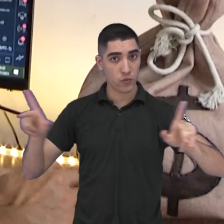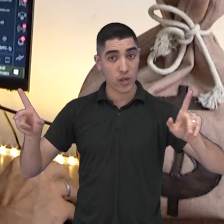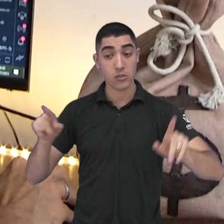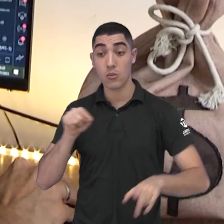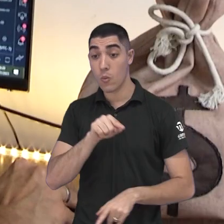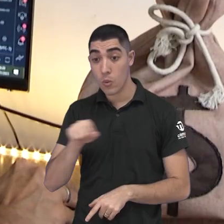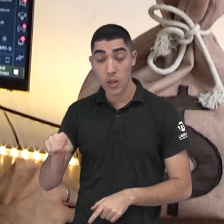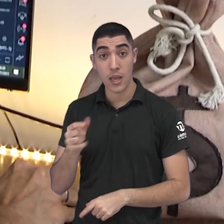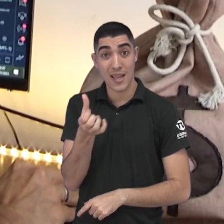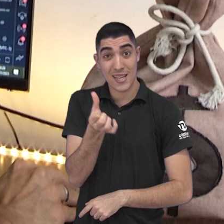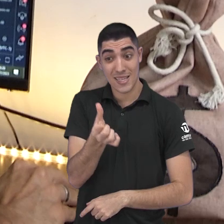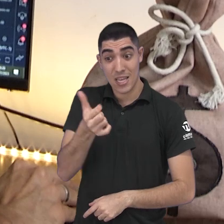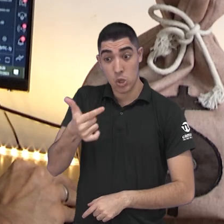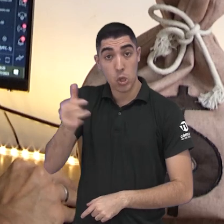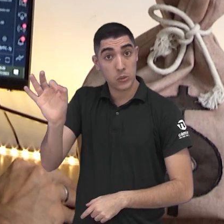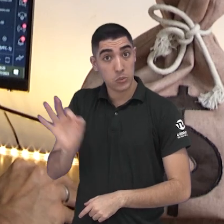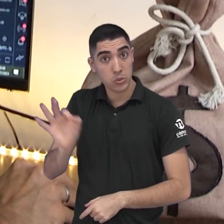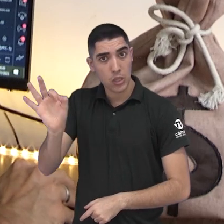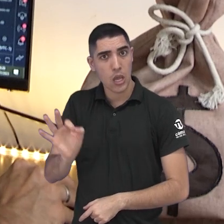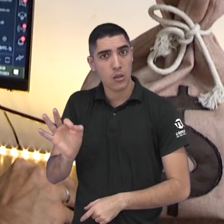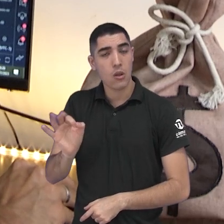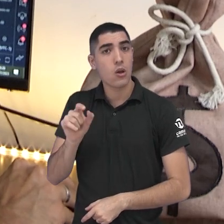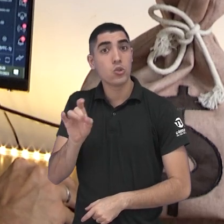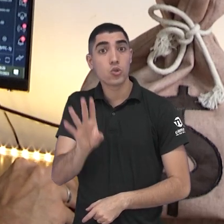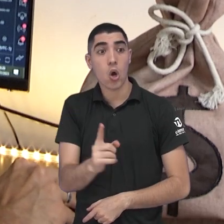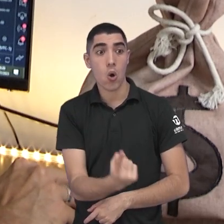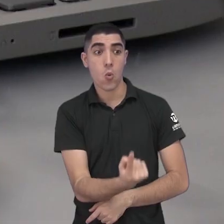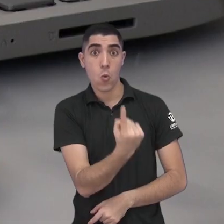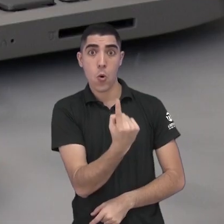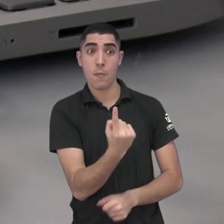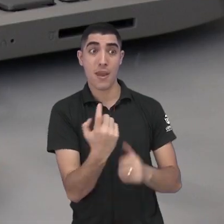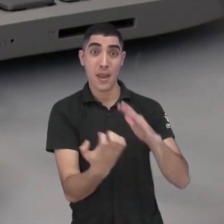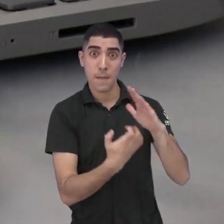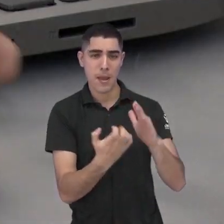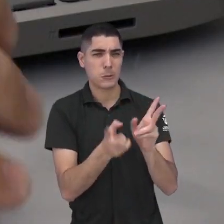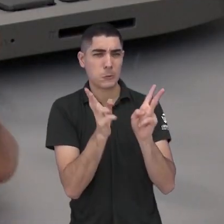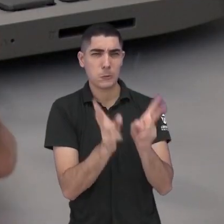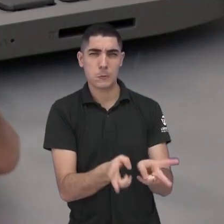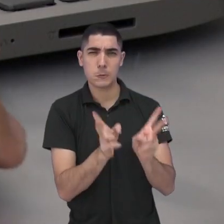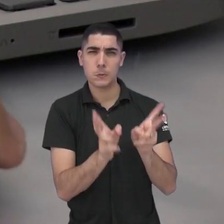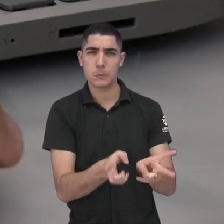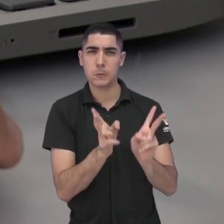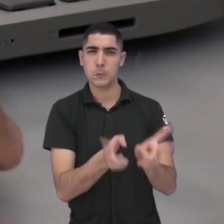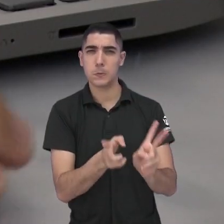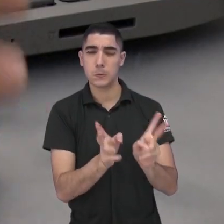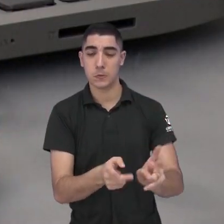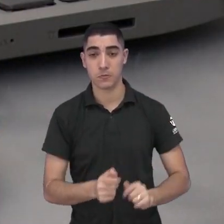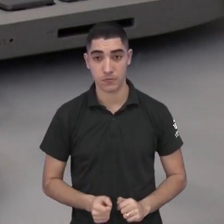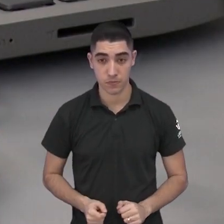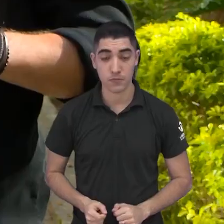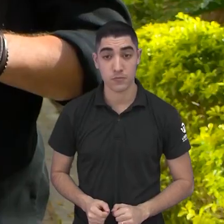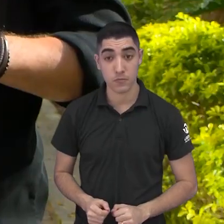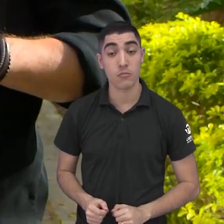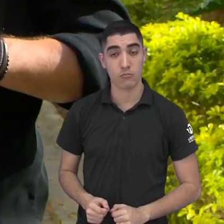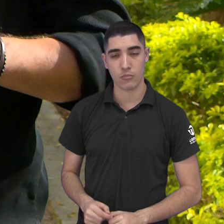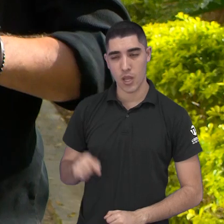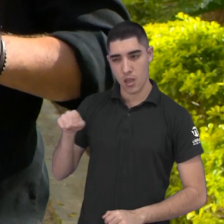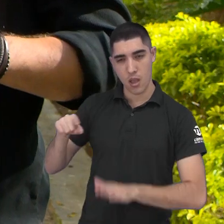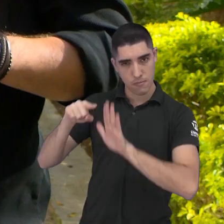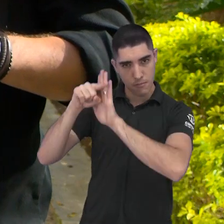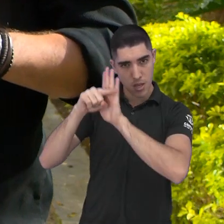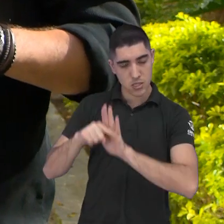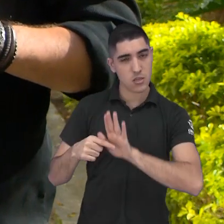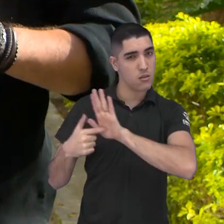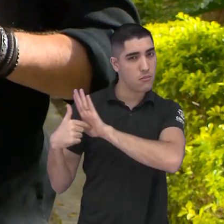chama atenção. Entre eles, 62% permaneceram numa única empresa nesse mesmo período. A pesquisa